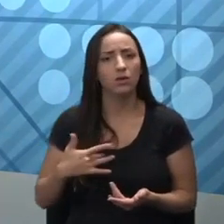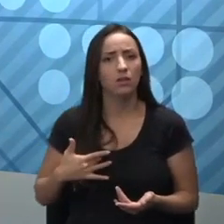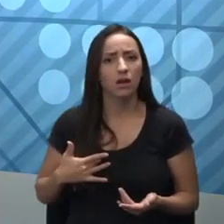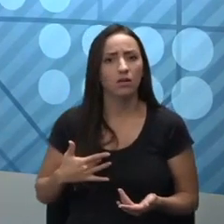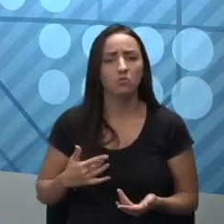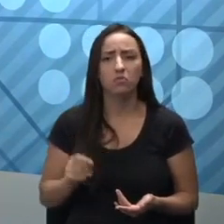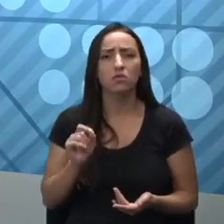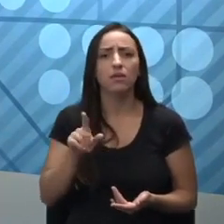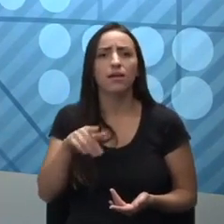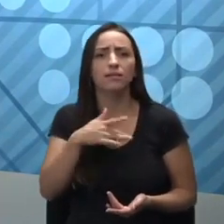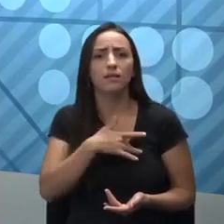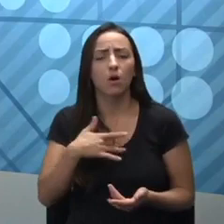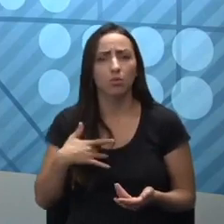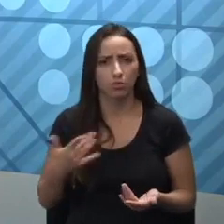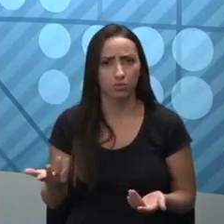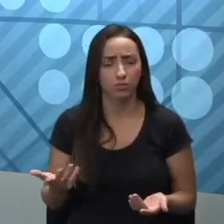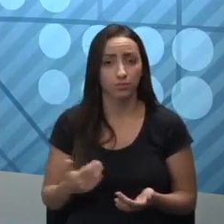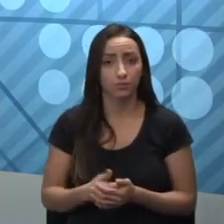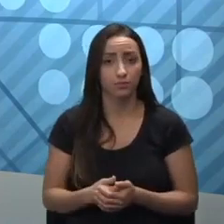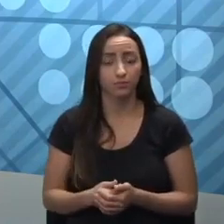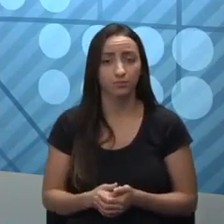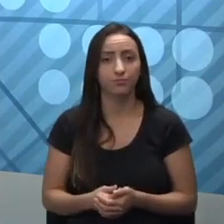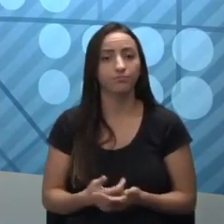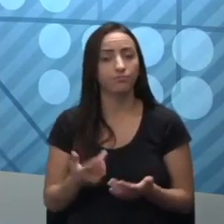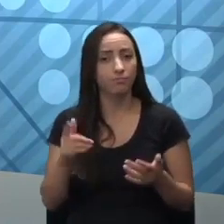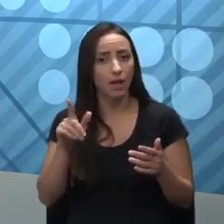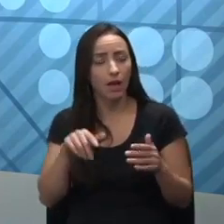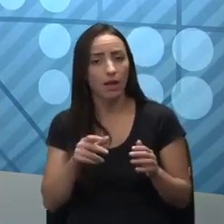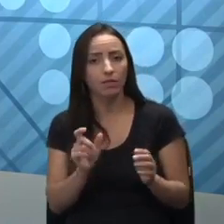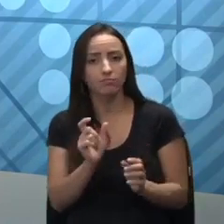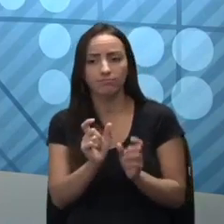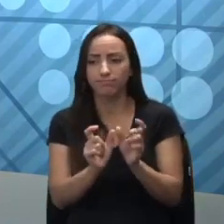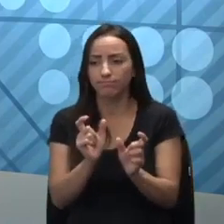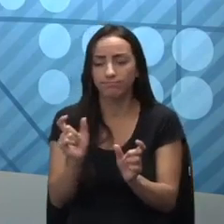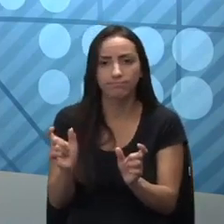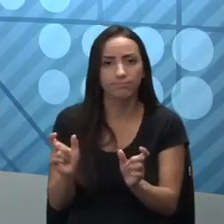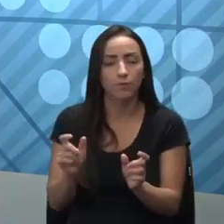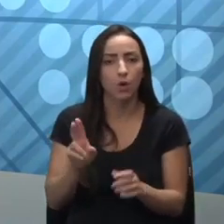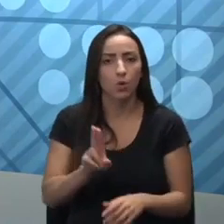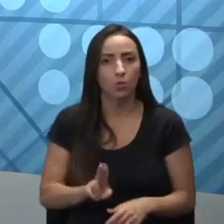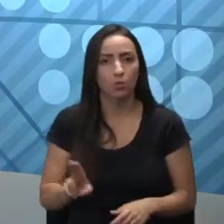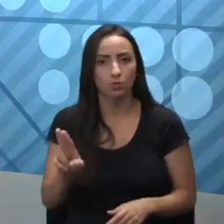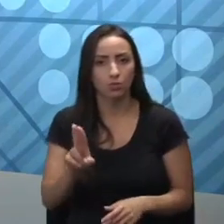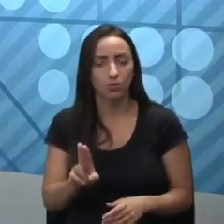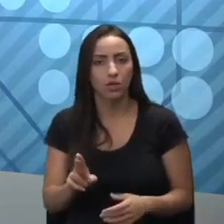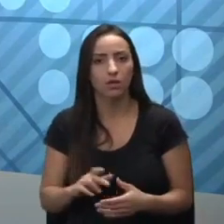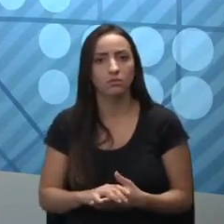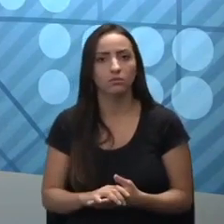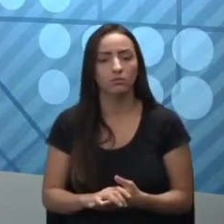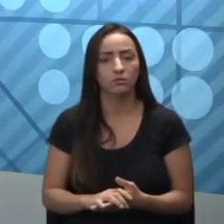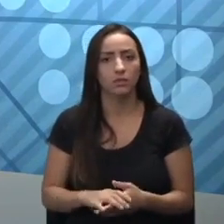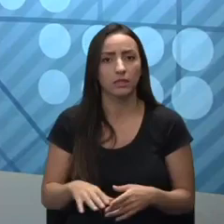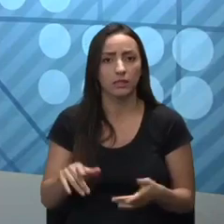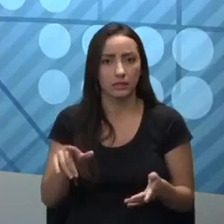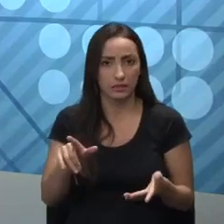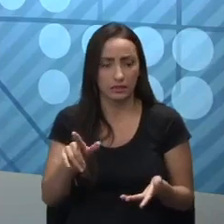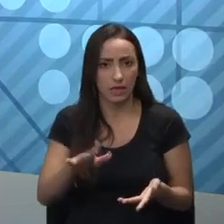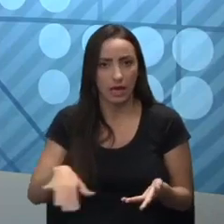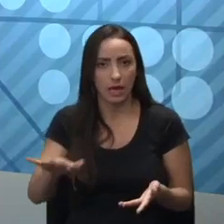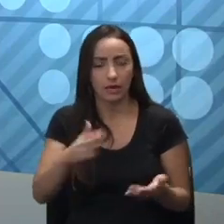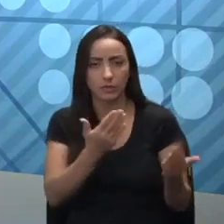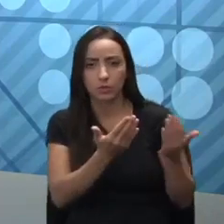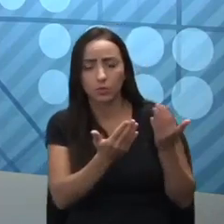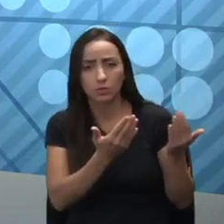é saúde para você, né? Então, são termos utilizados aí também pela área da